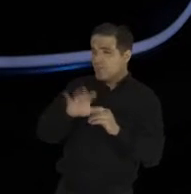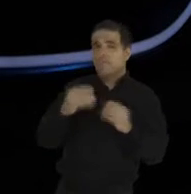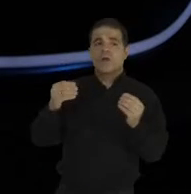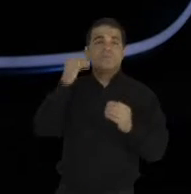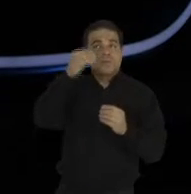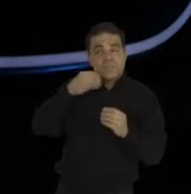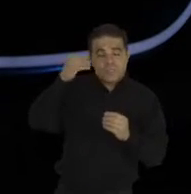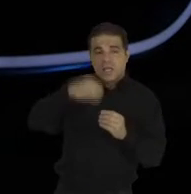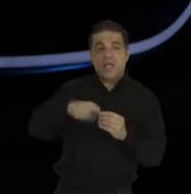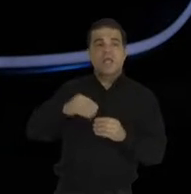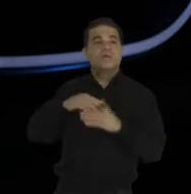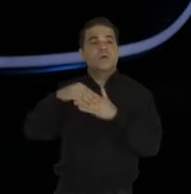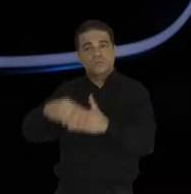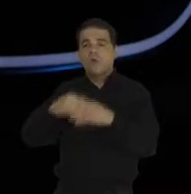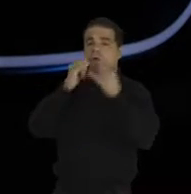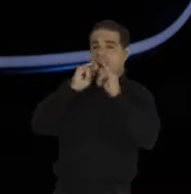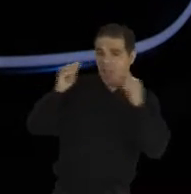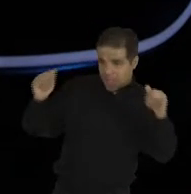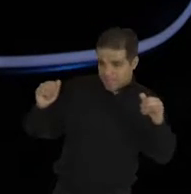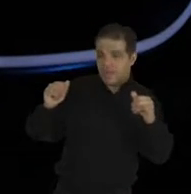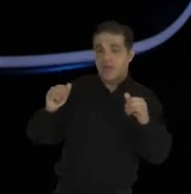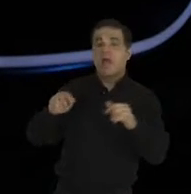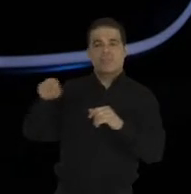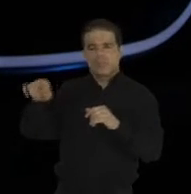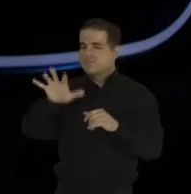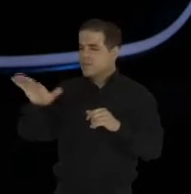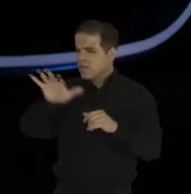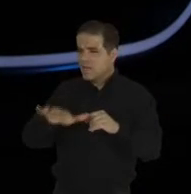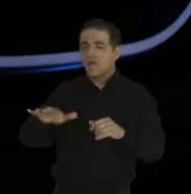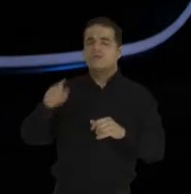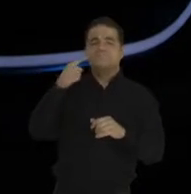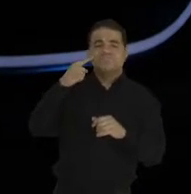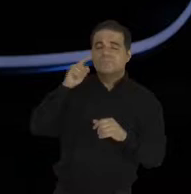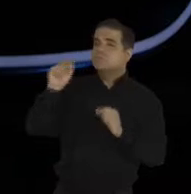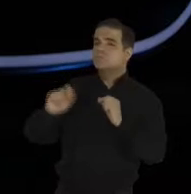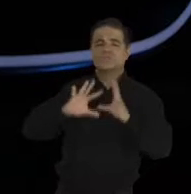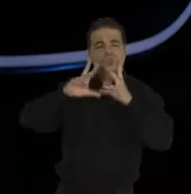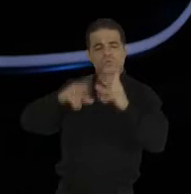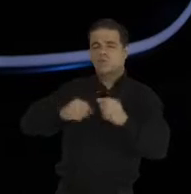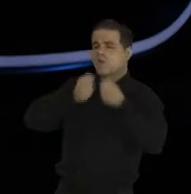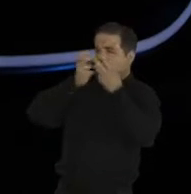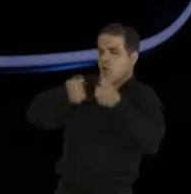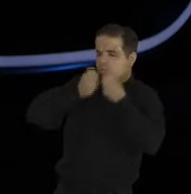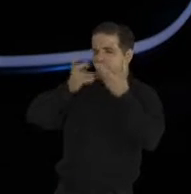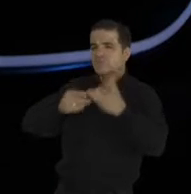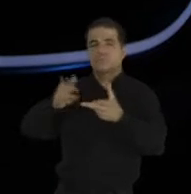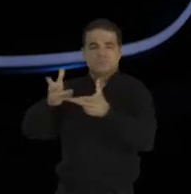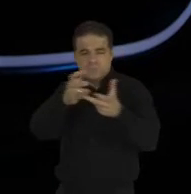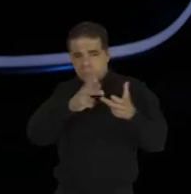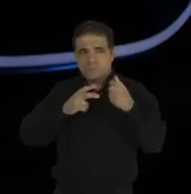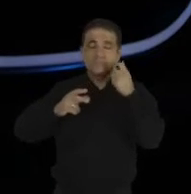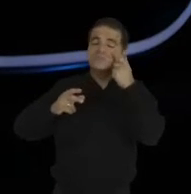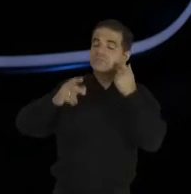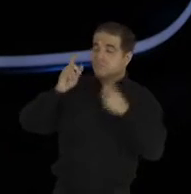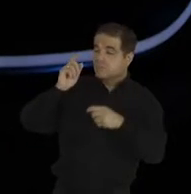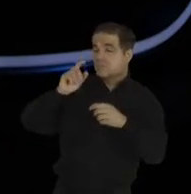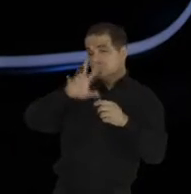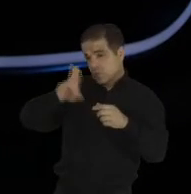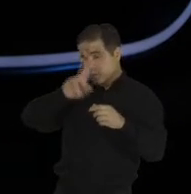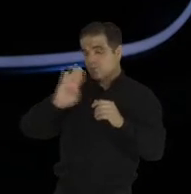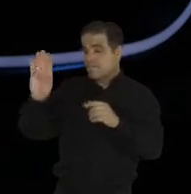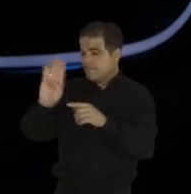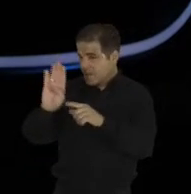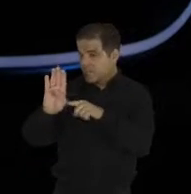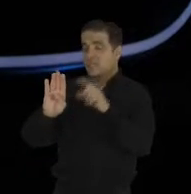para experiência de condução elétrica nesse painel de instrumentos que temos todas as informações de consumo instantâneo da bateria ou